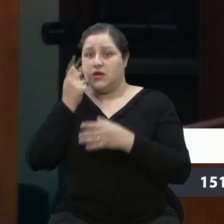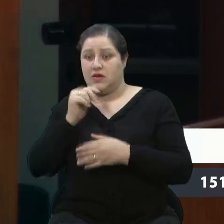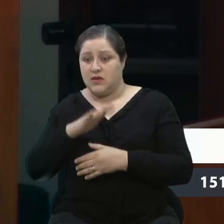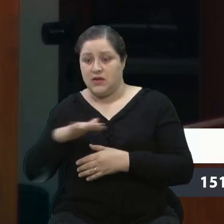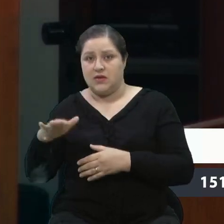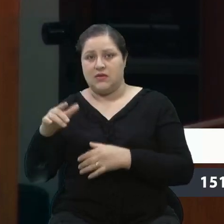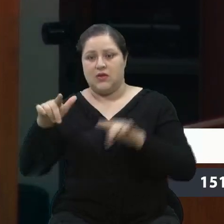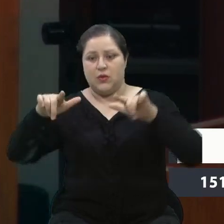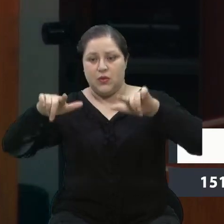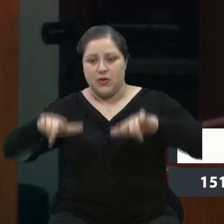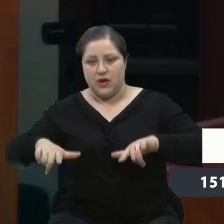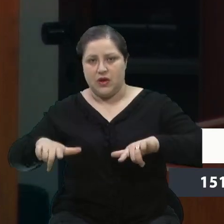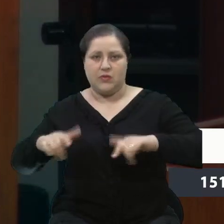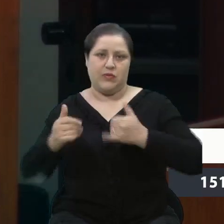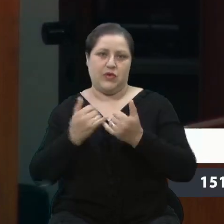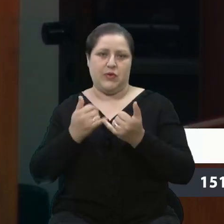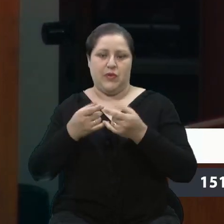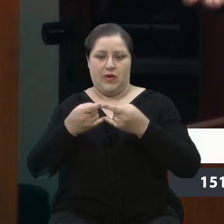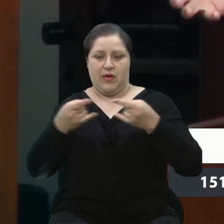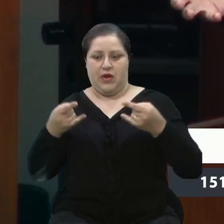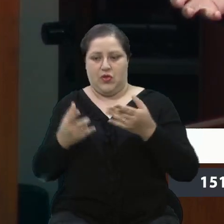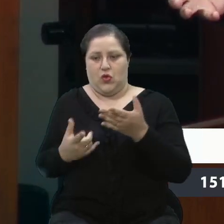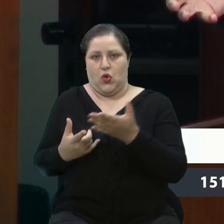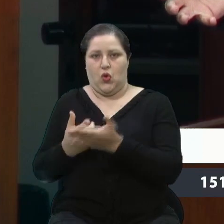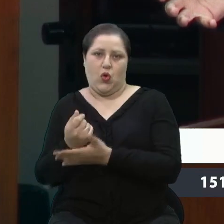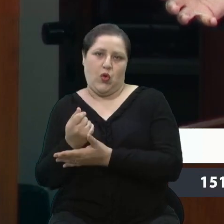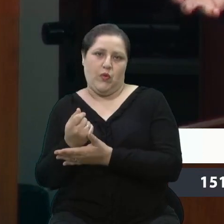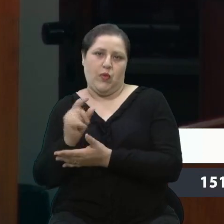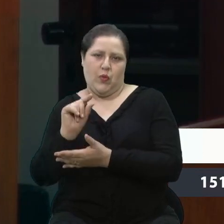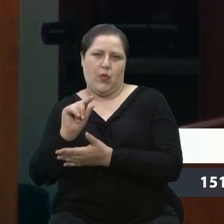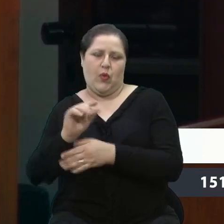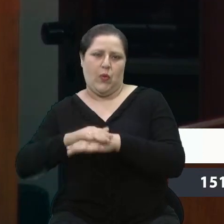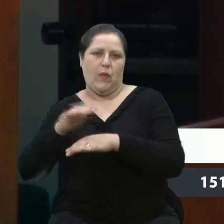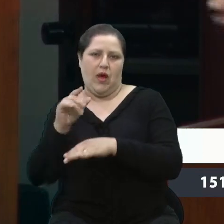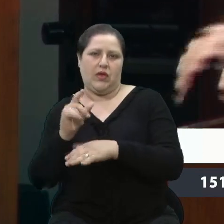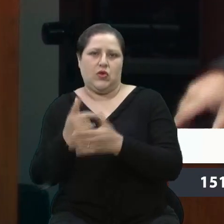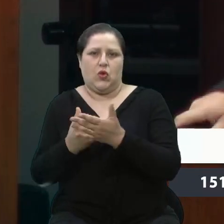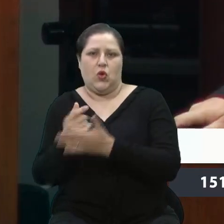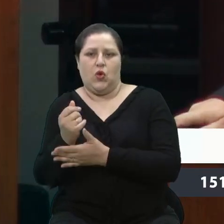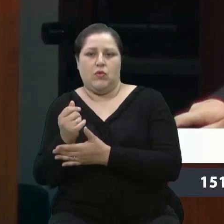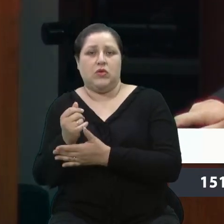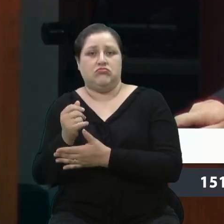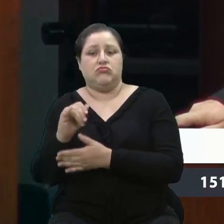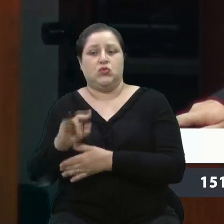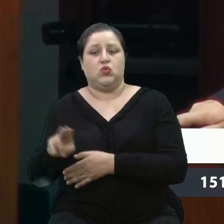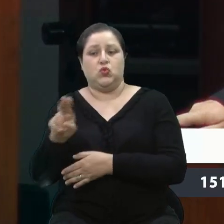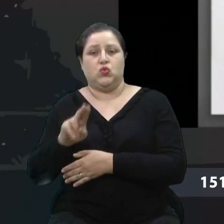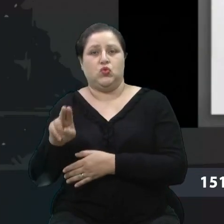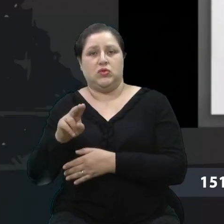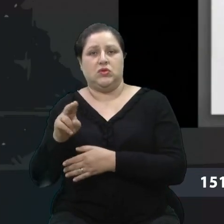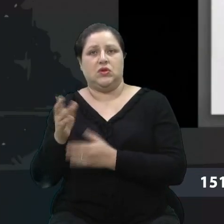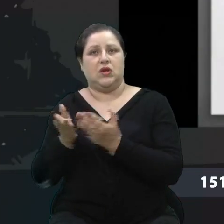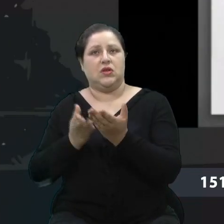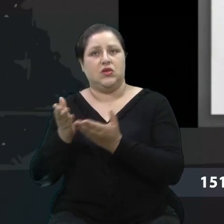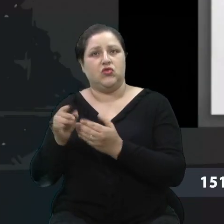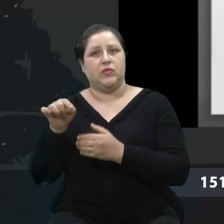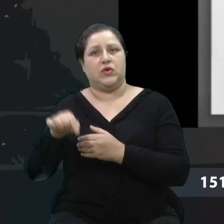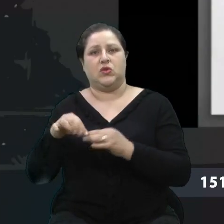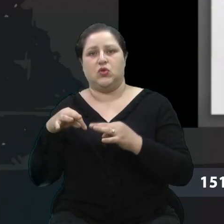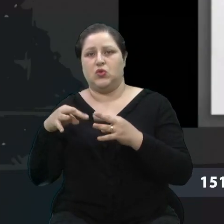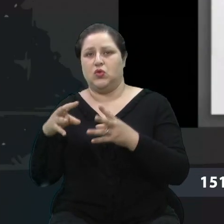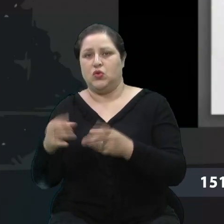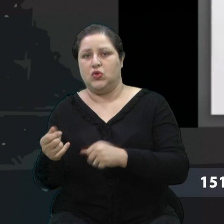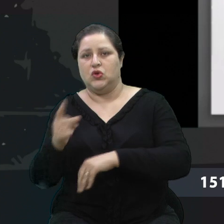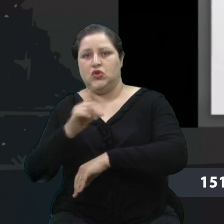Então, tu compra um ingresso, obviamente que tu paga um valor um pouco a mais, para utilizar todo esse serviço em